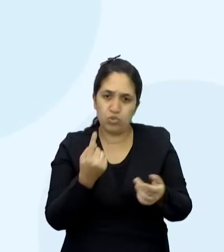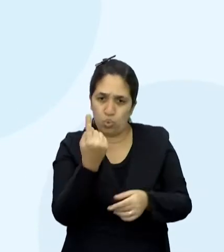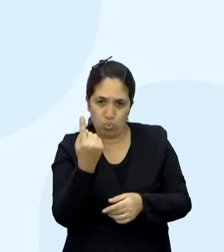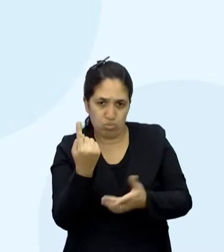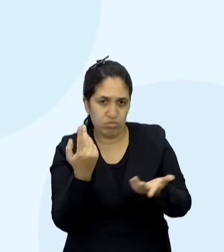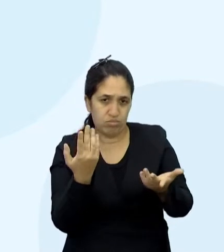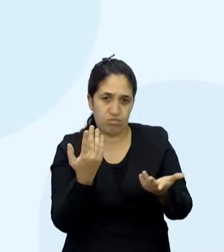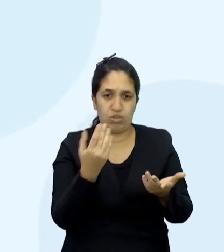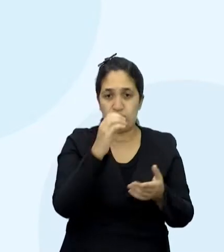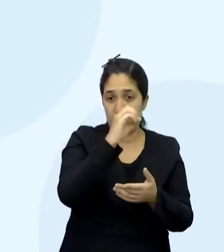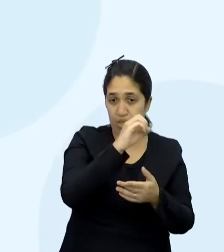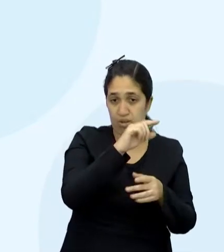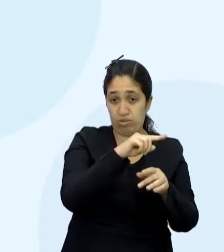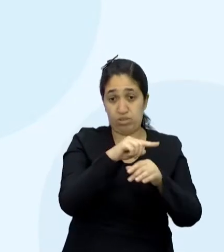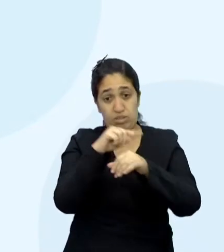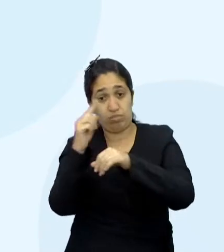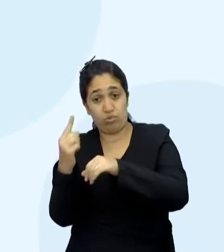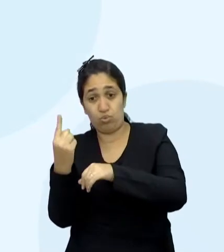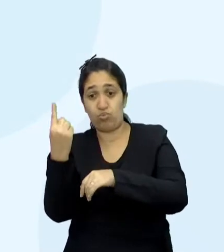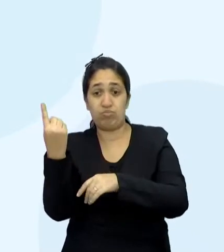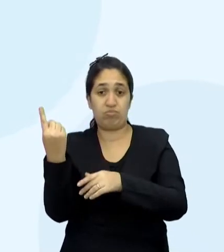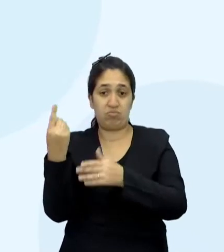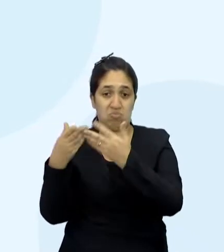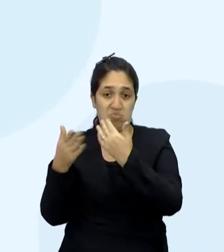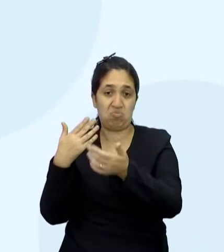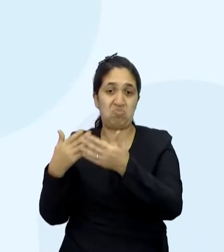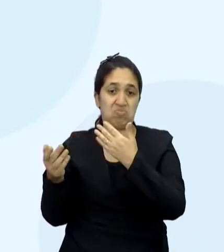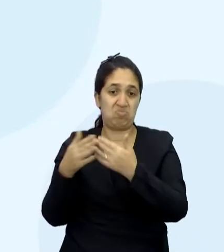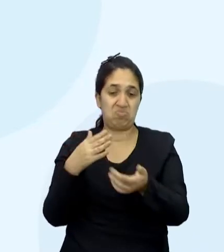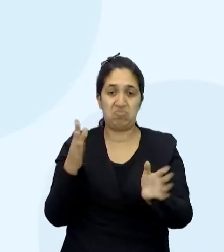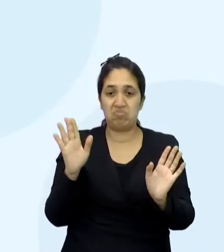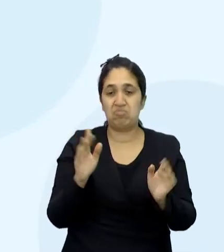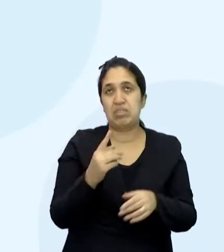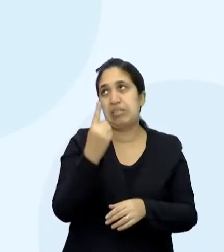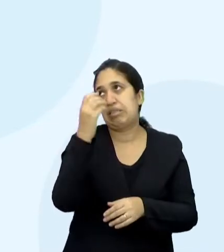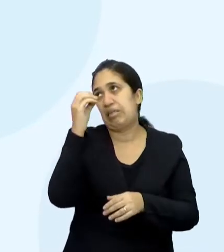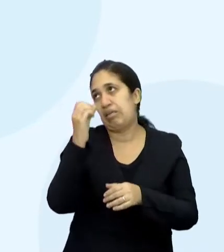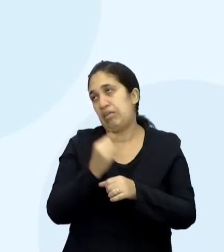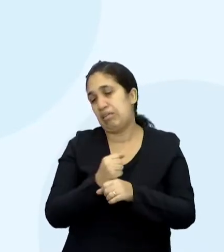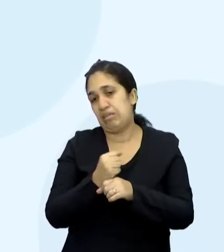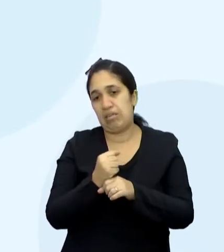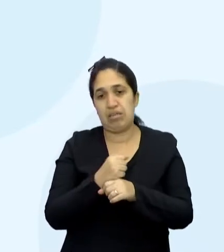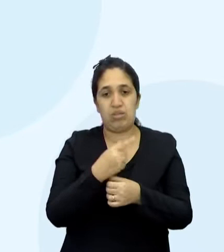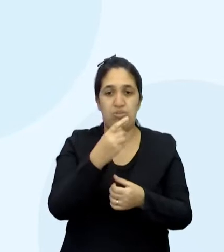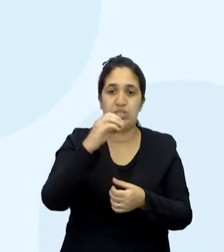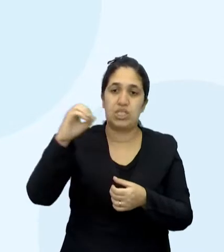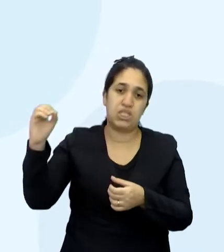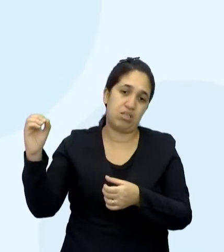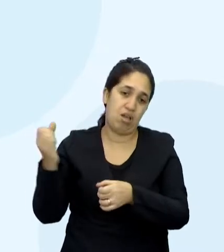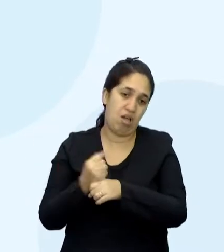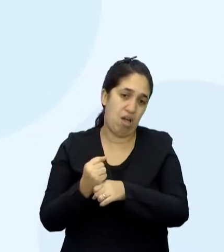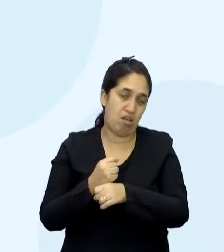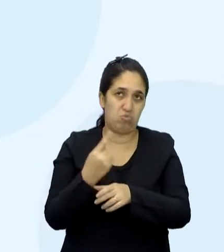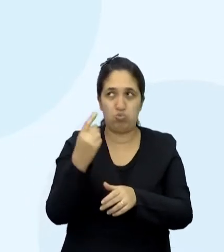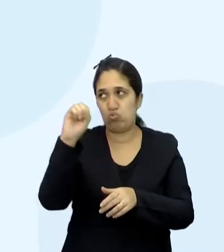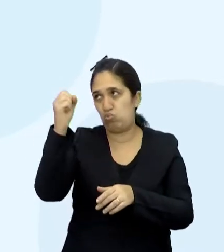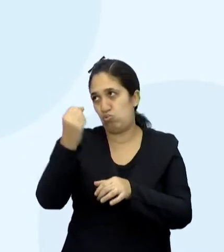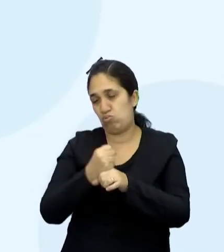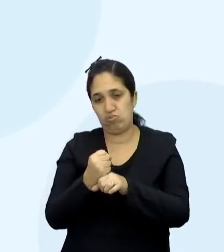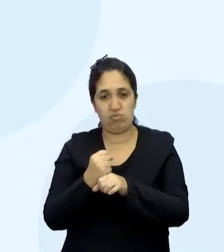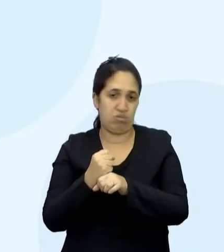coloquei aqui, ó, vamos considerar uma unidade de tempo qualquer, sei lá, 10 anos, 100 anos, 18